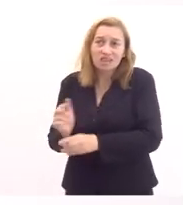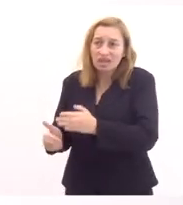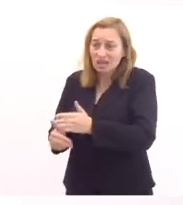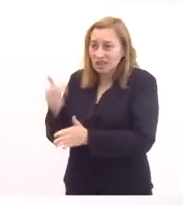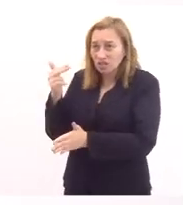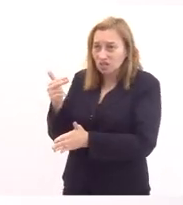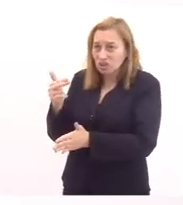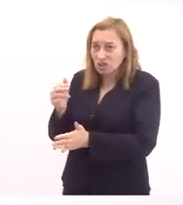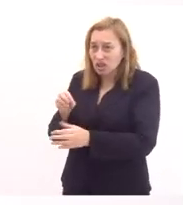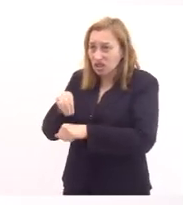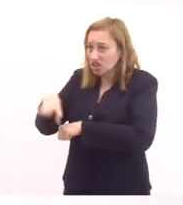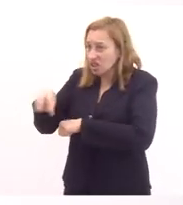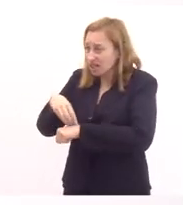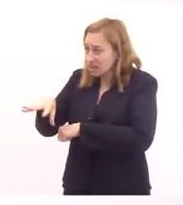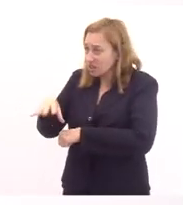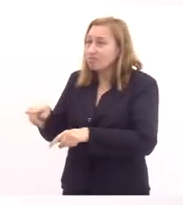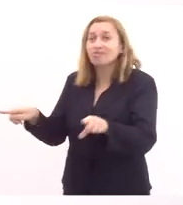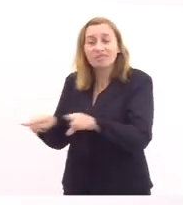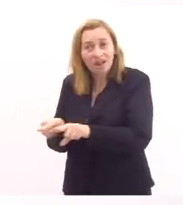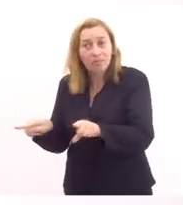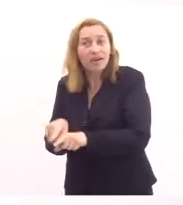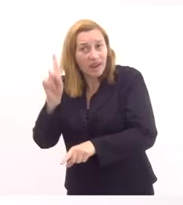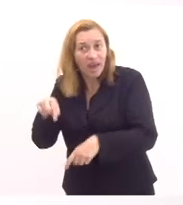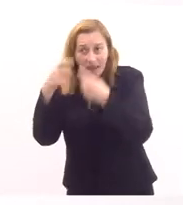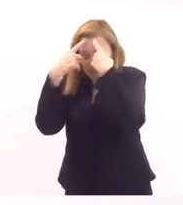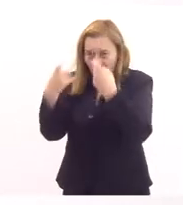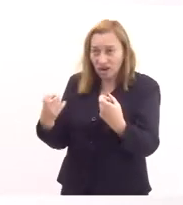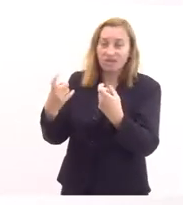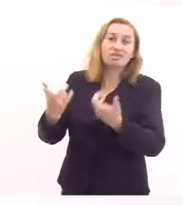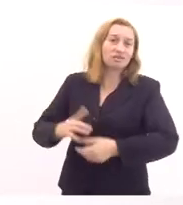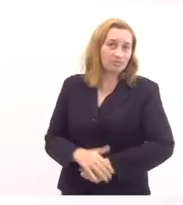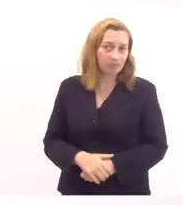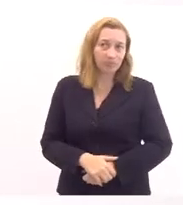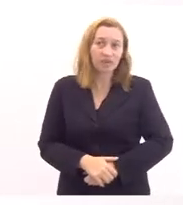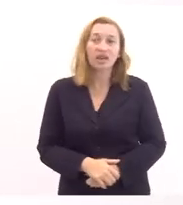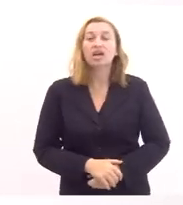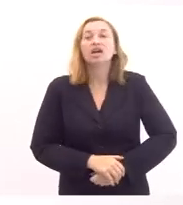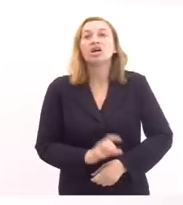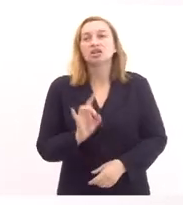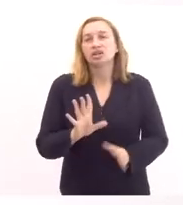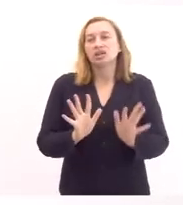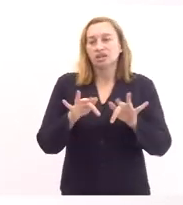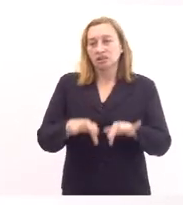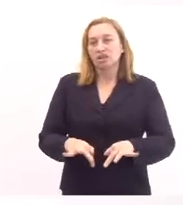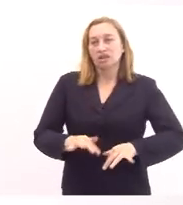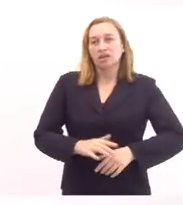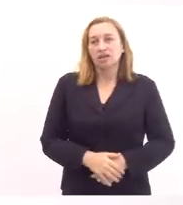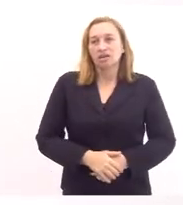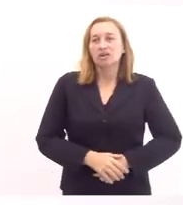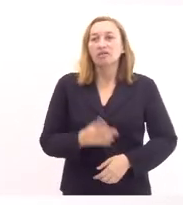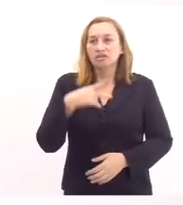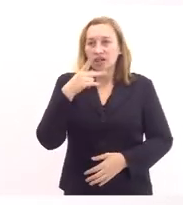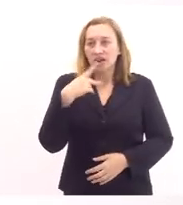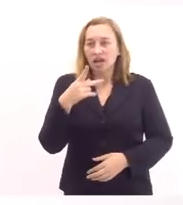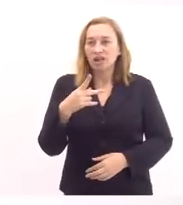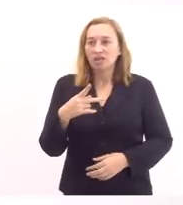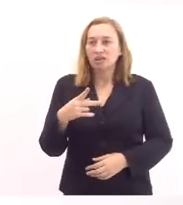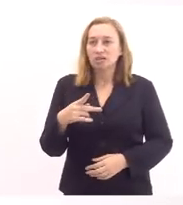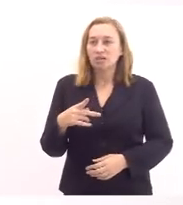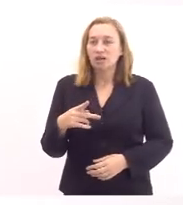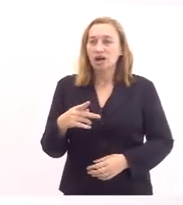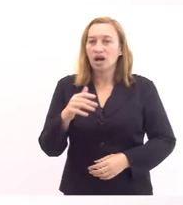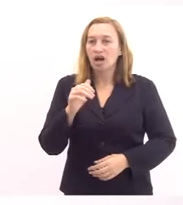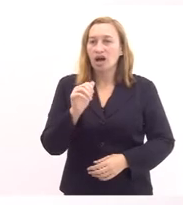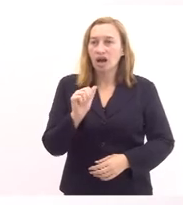indicação também é uma violência obstétrica EA gente também só pra terminar a gente tem que falar da questão do abortamento